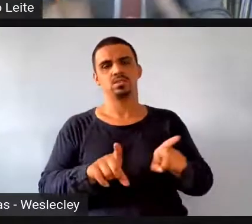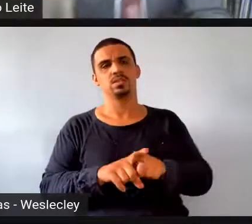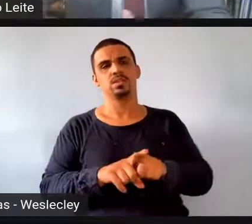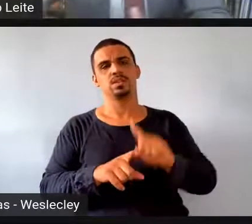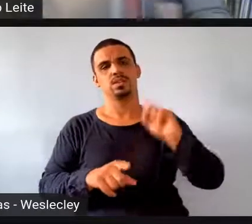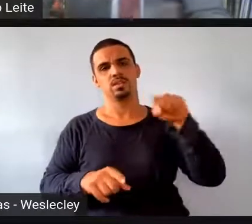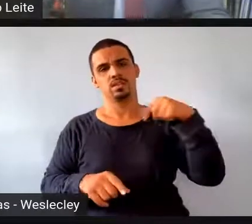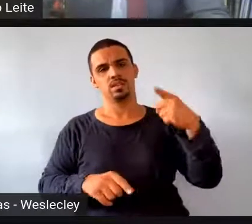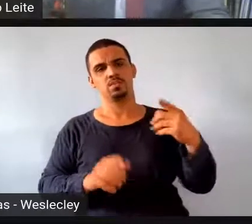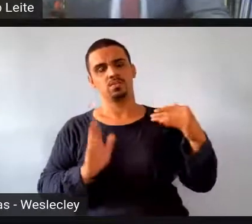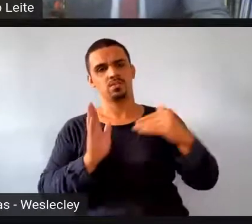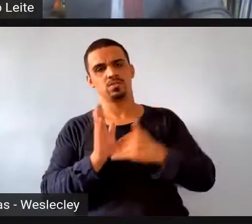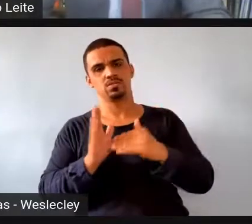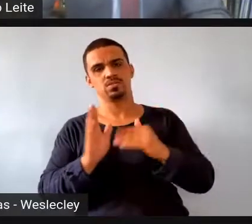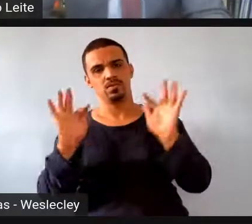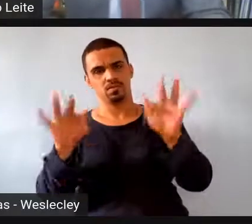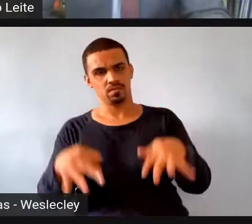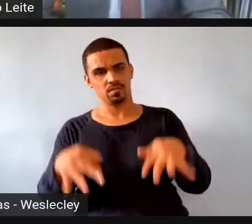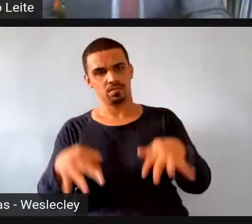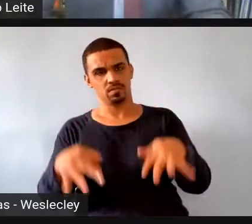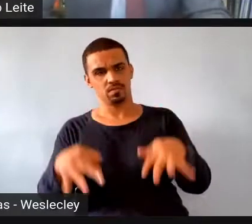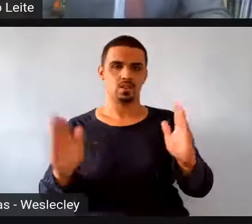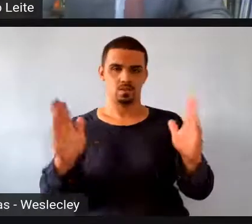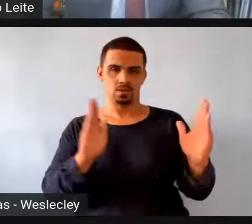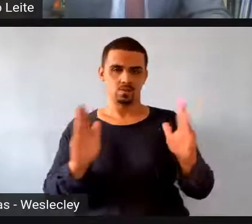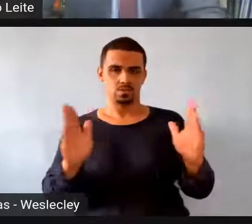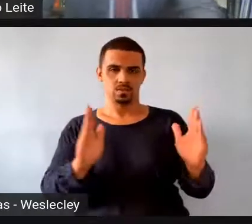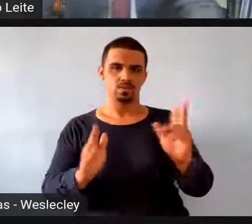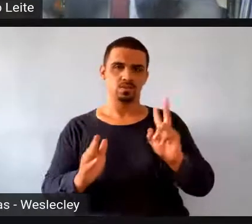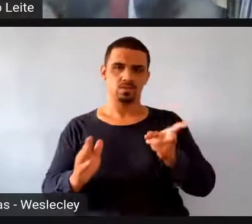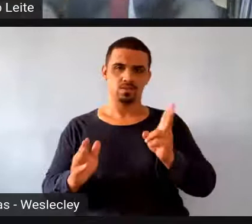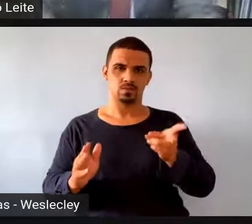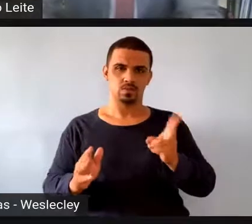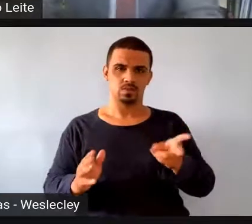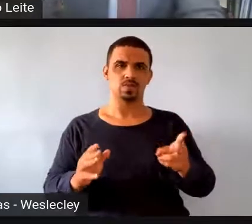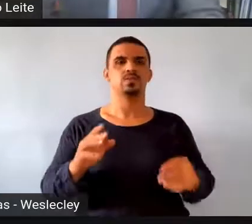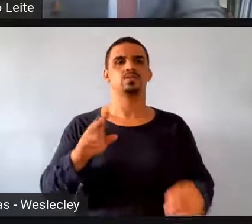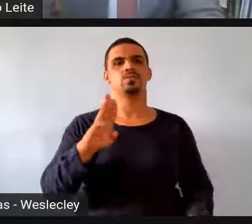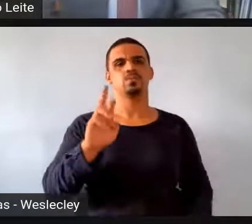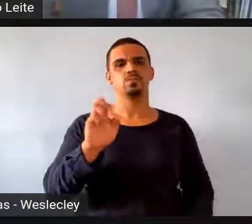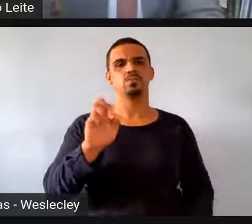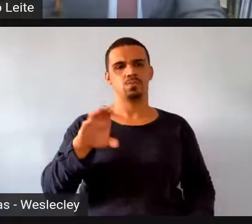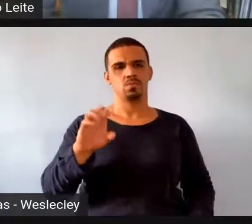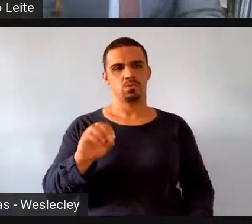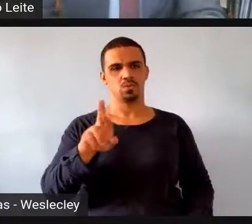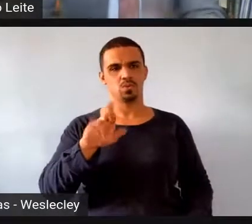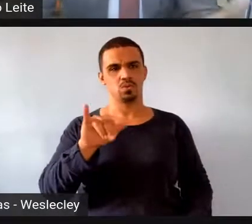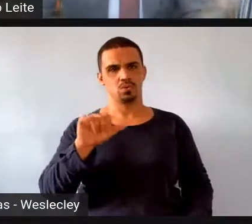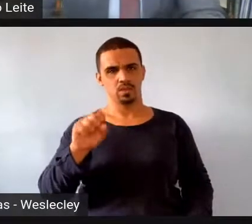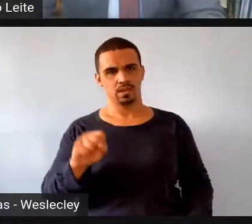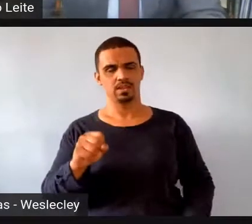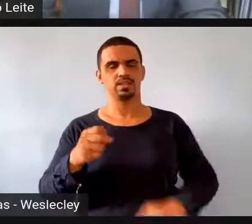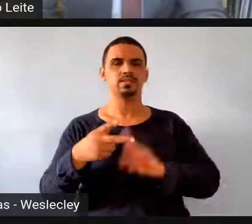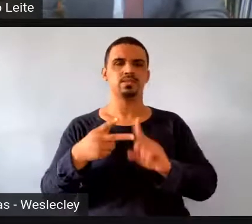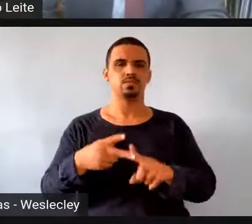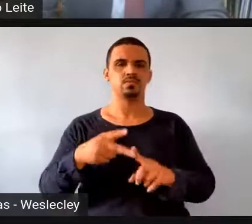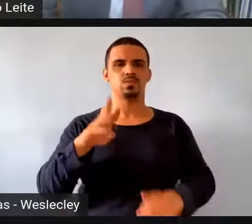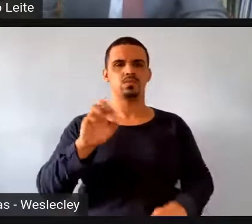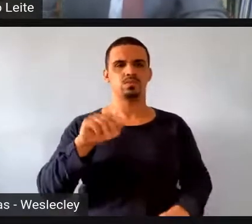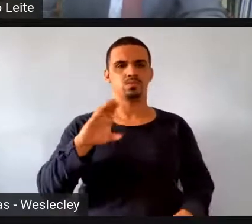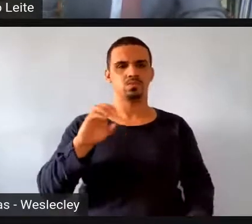para o fim. Observando aí a mesma ordem, primeiro o Bruno Reis, e em seguida o Bruno Caraza. Com a palavra,